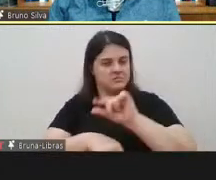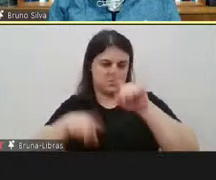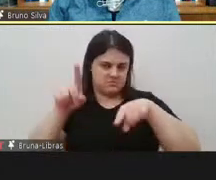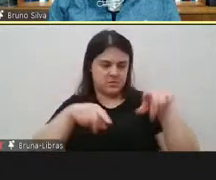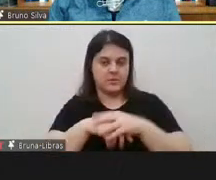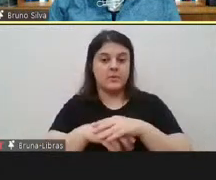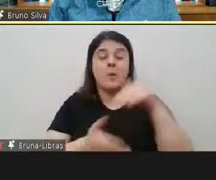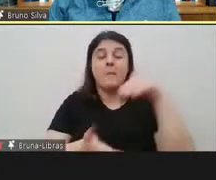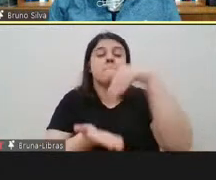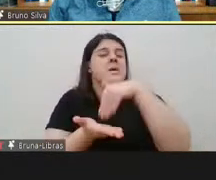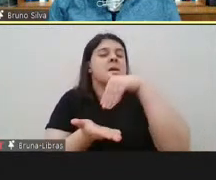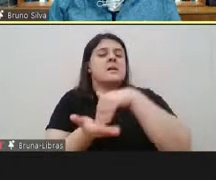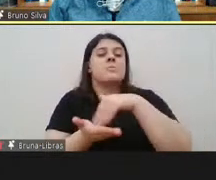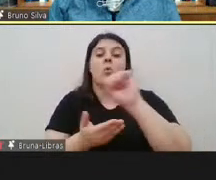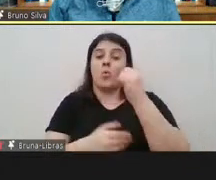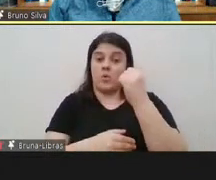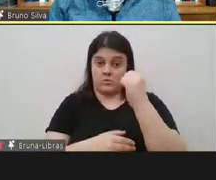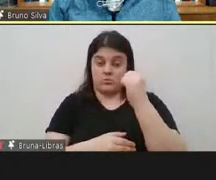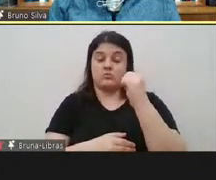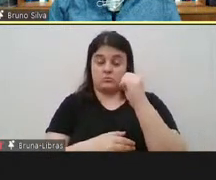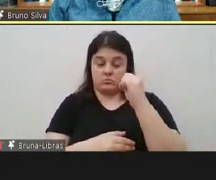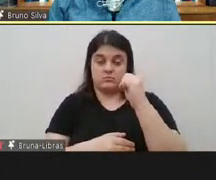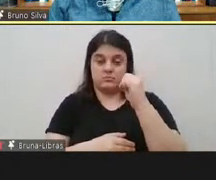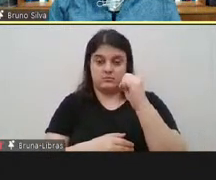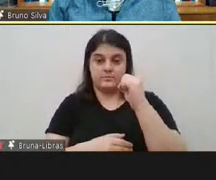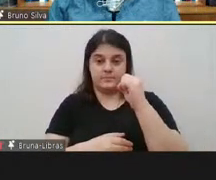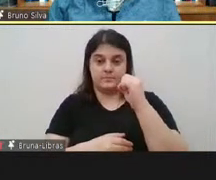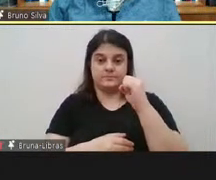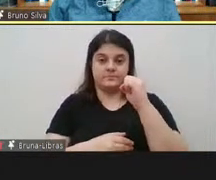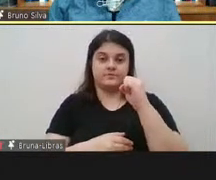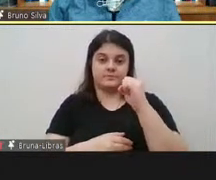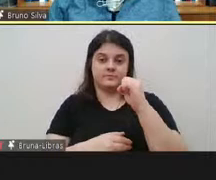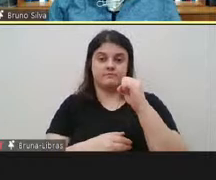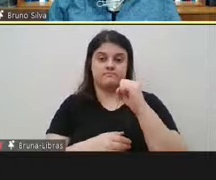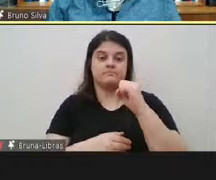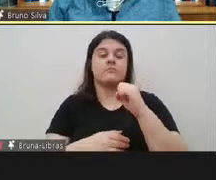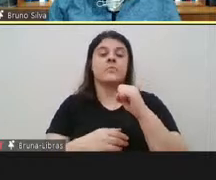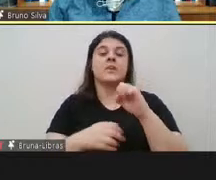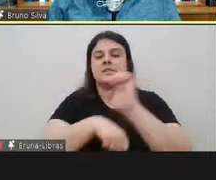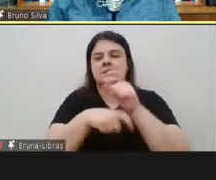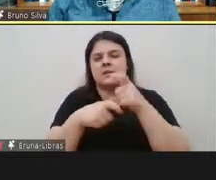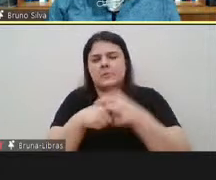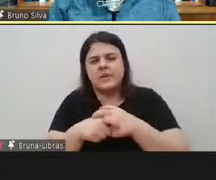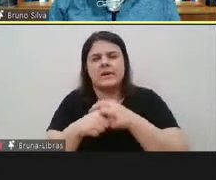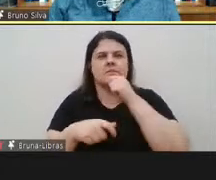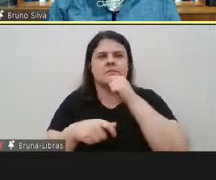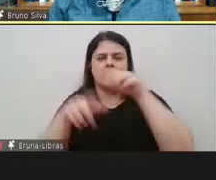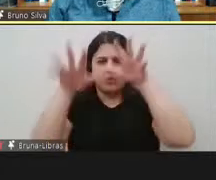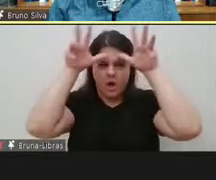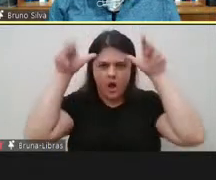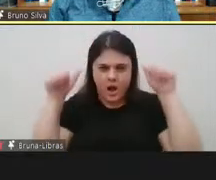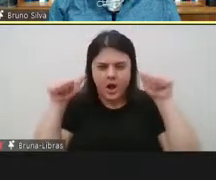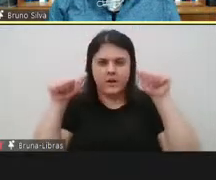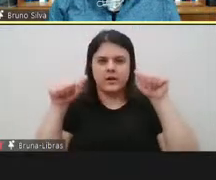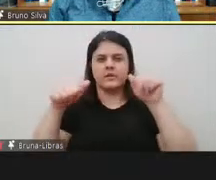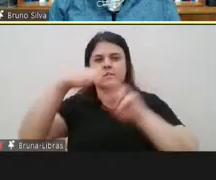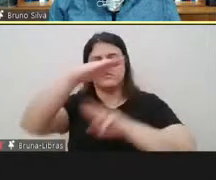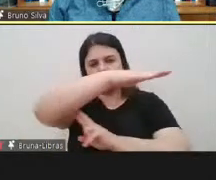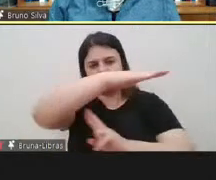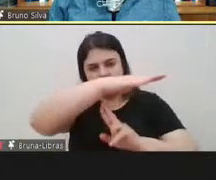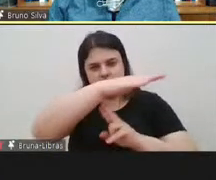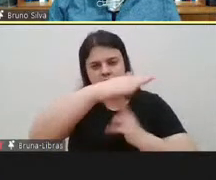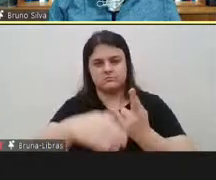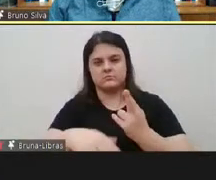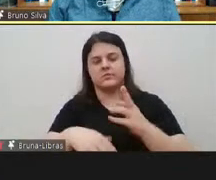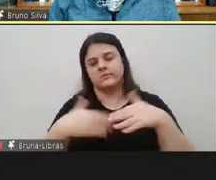o mínimo de Deputados é 8 há 8 estado pequenos como Acre e Roraima né amor lá